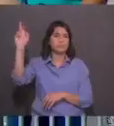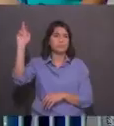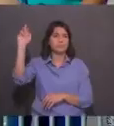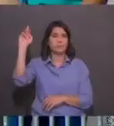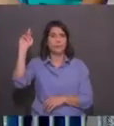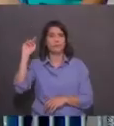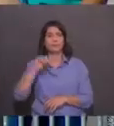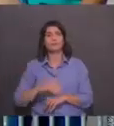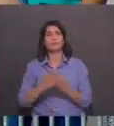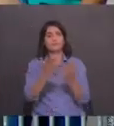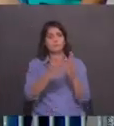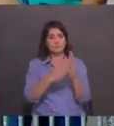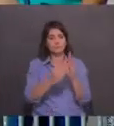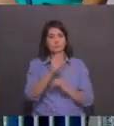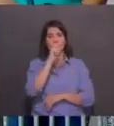séculos.